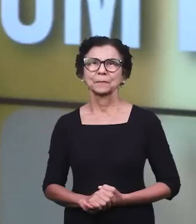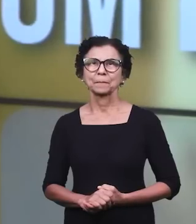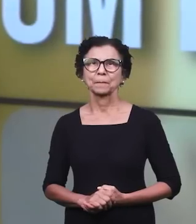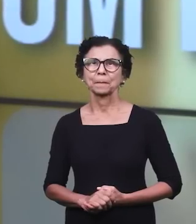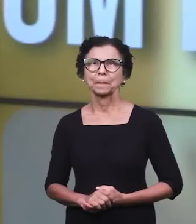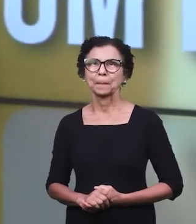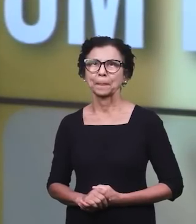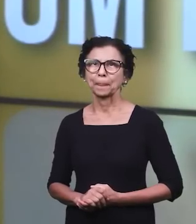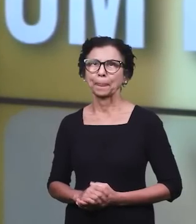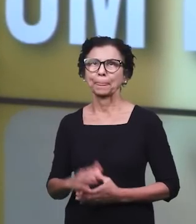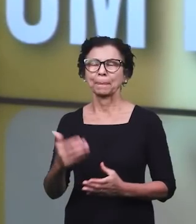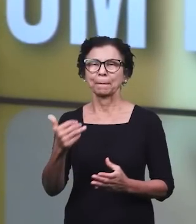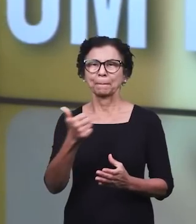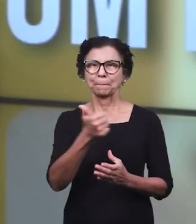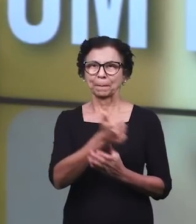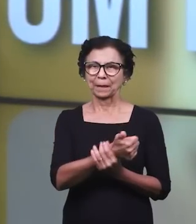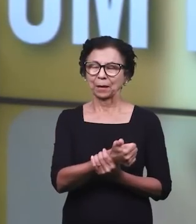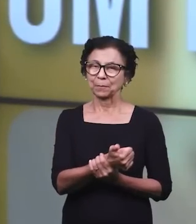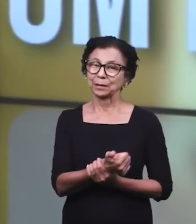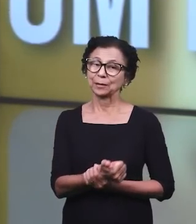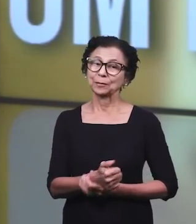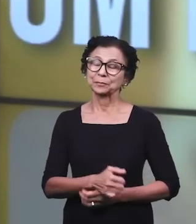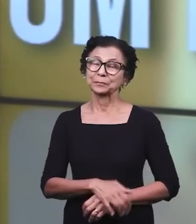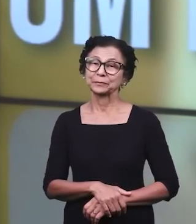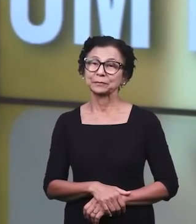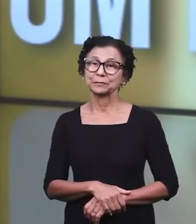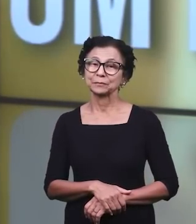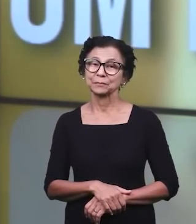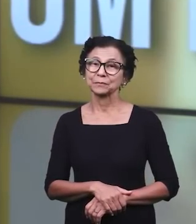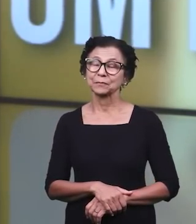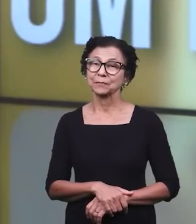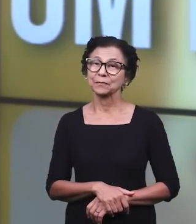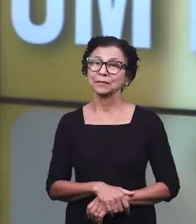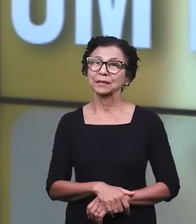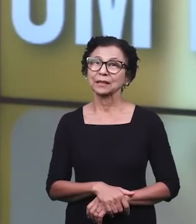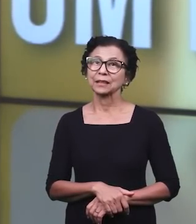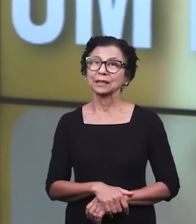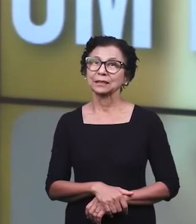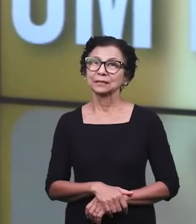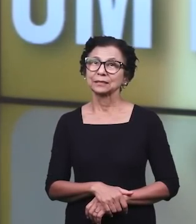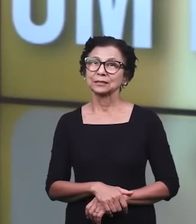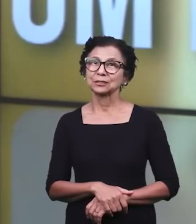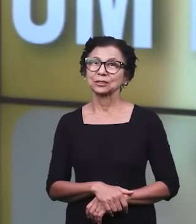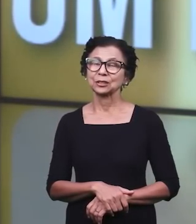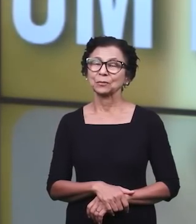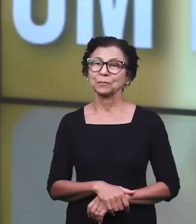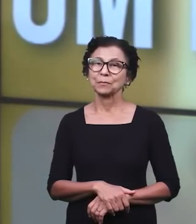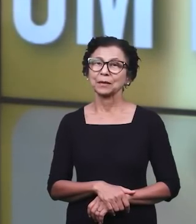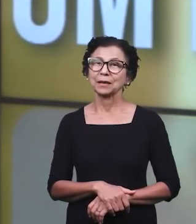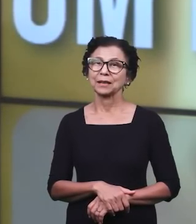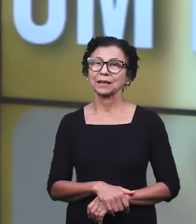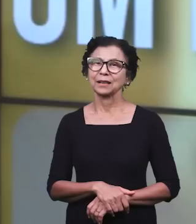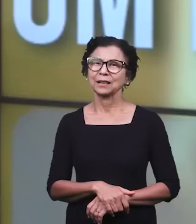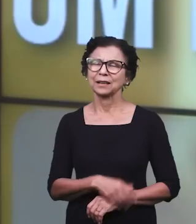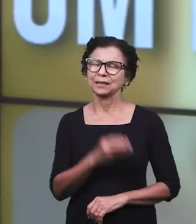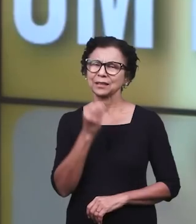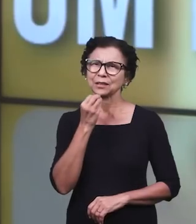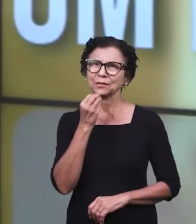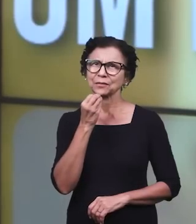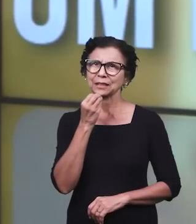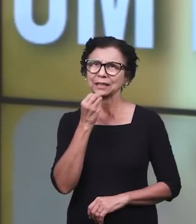um traço na vida de Abraão de uma fraqueza. Uhum. Ele provavelmente era um fleumático. O fleumático é aquele que tem dificuldade